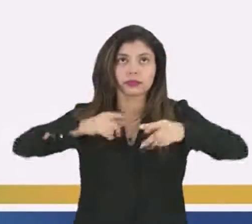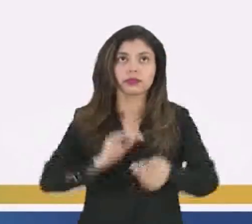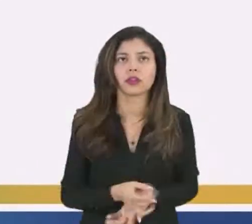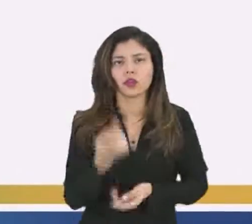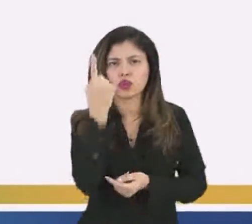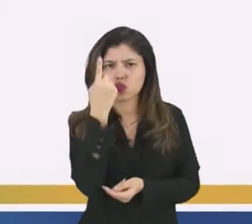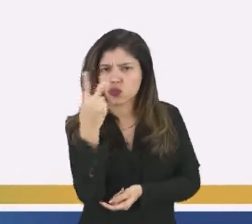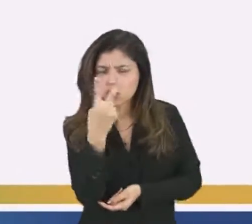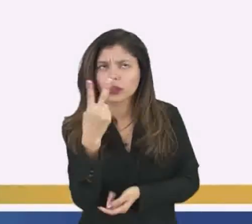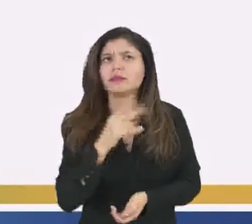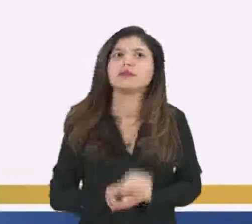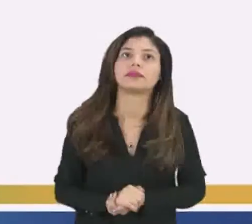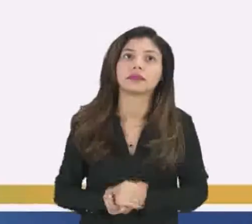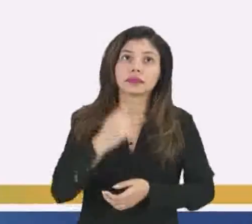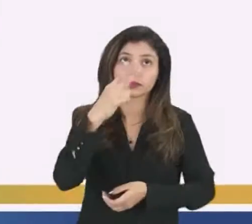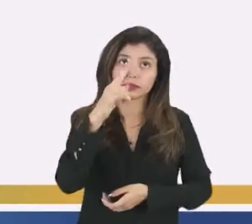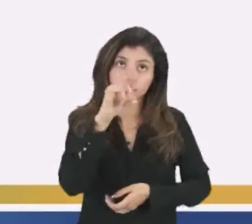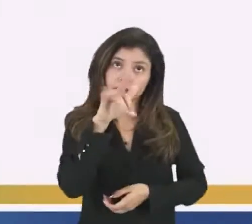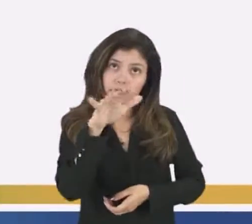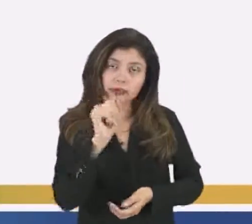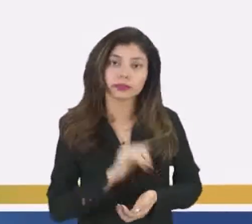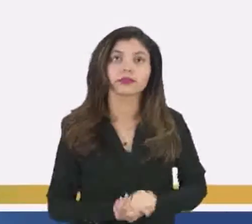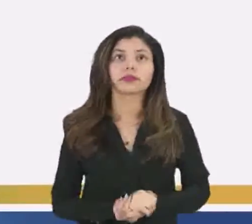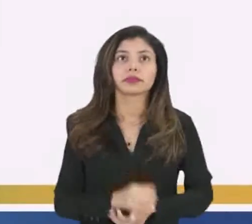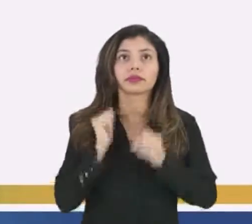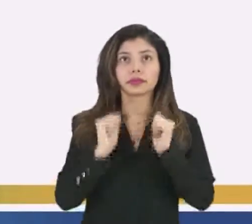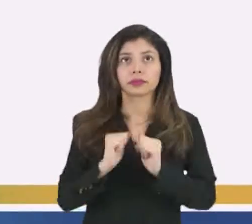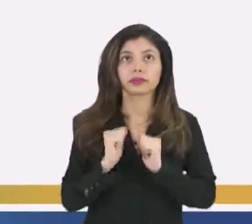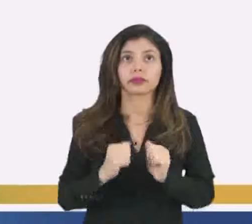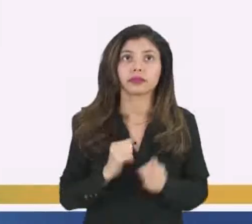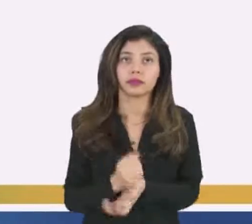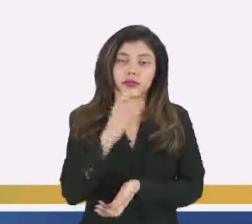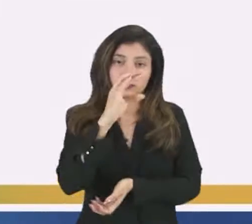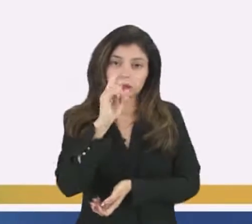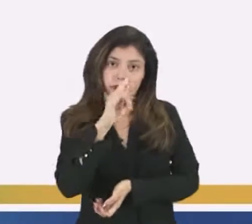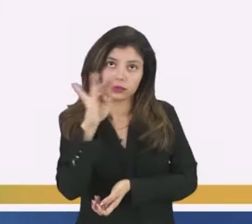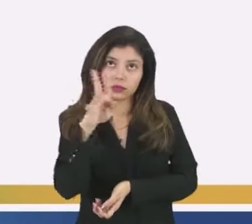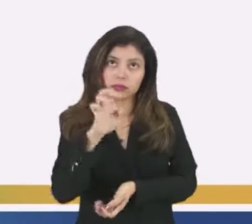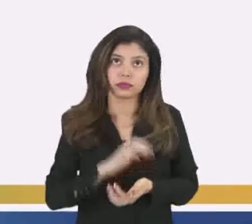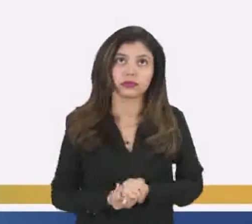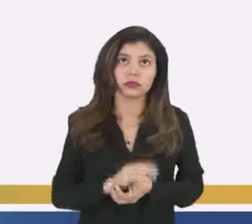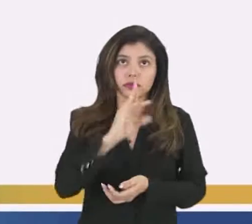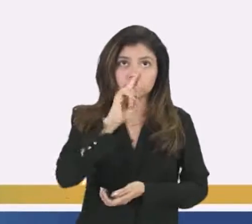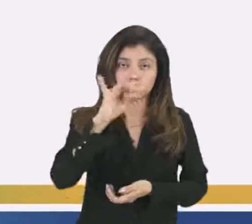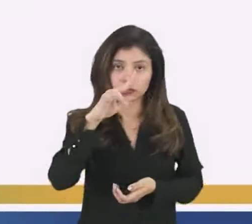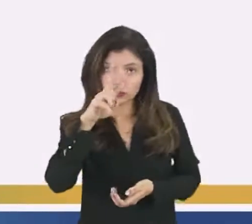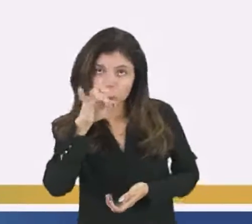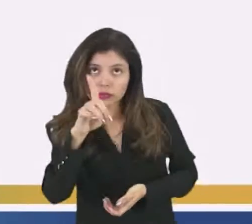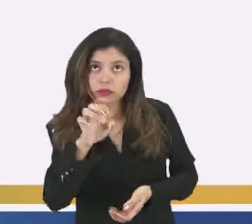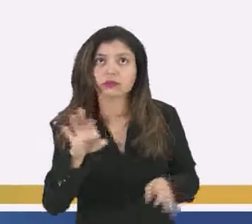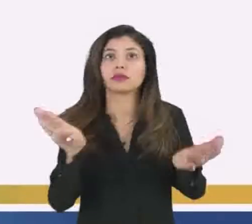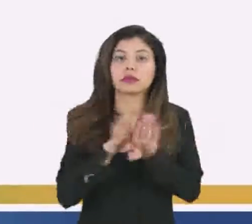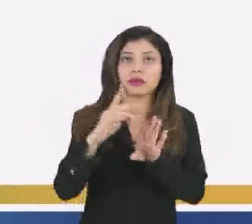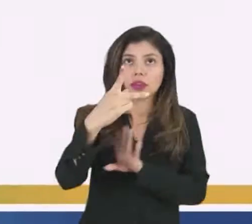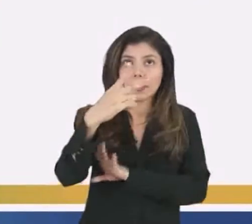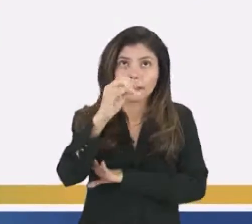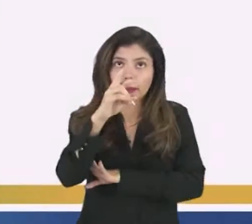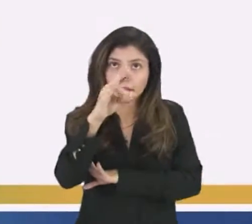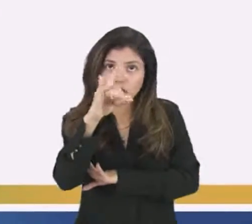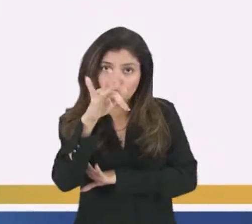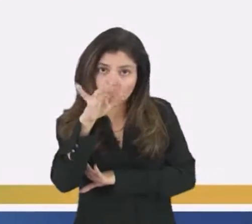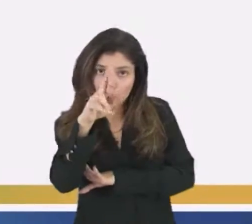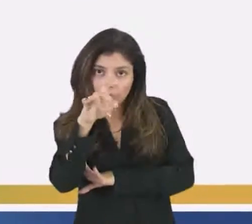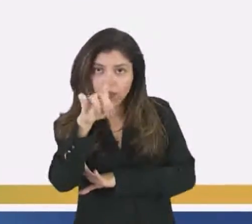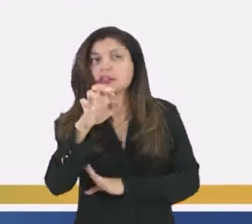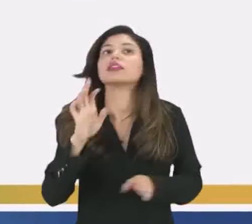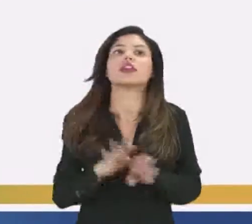pense em duas retas, elas podem ser paralelas, elas podem ser concorrentes, elas podem ser coincidentes, elas podem ser perpendiculares.